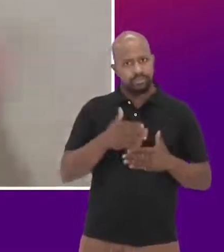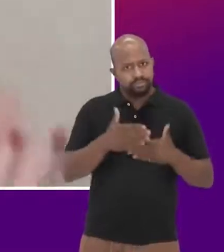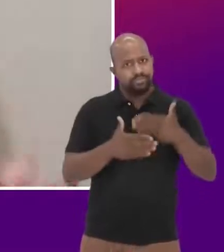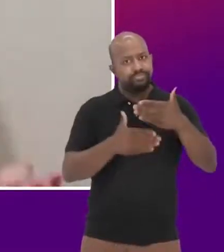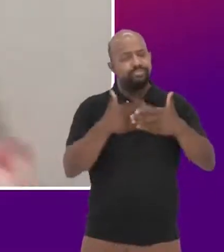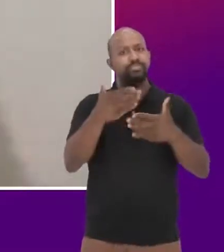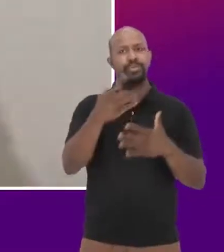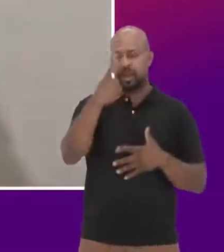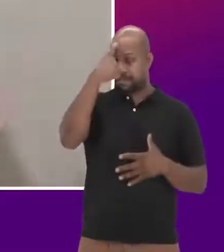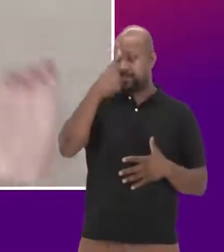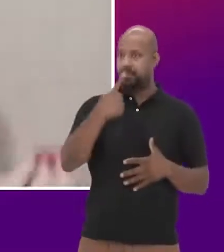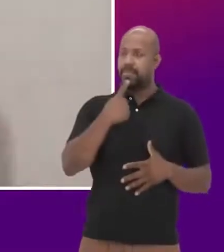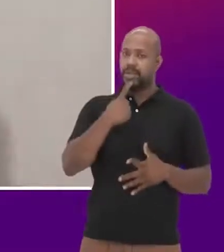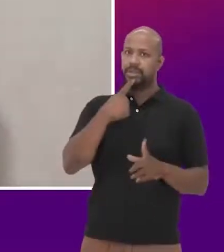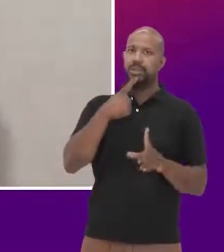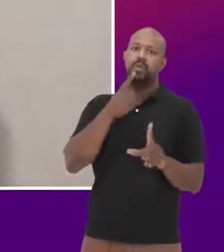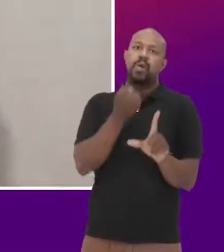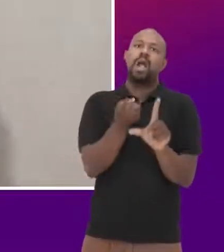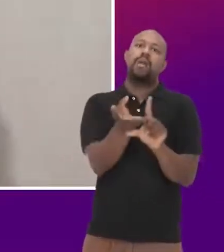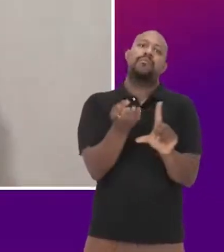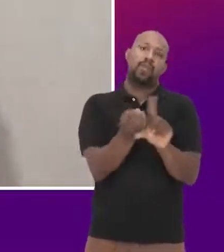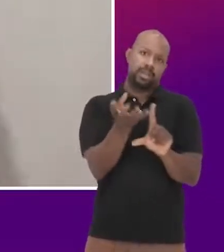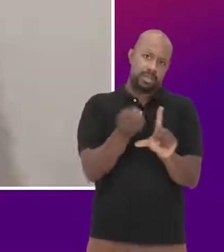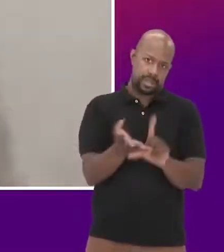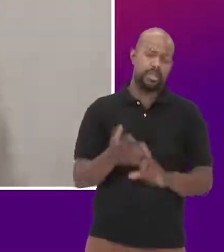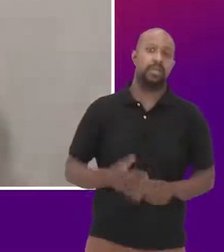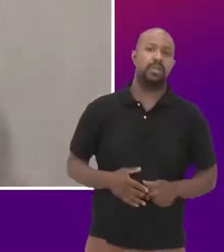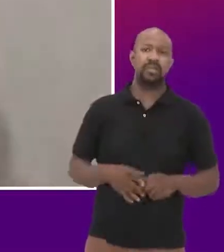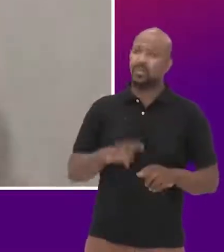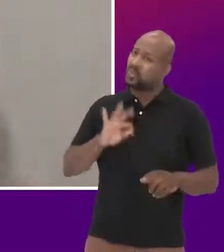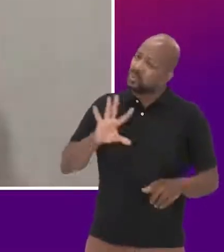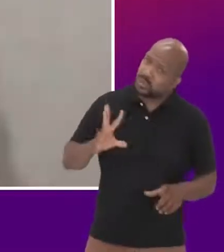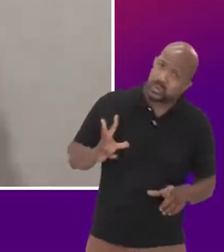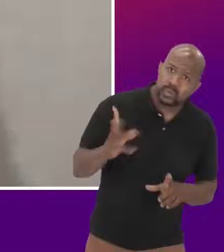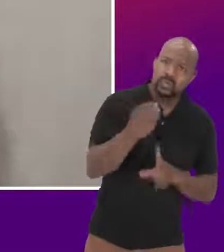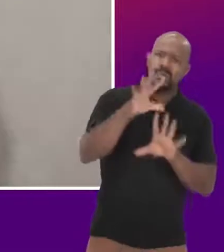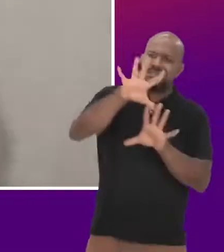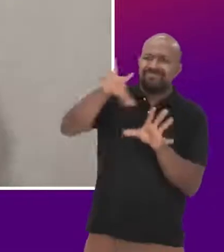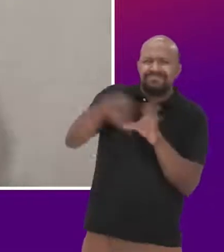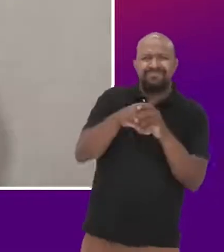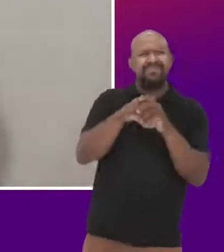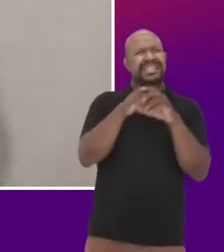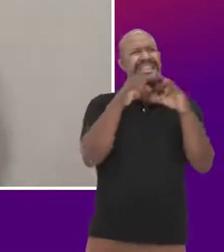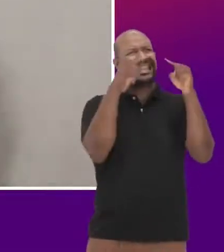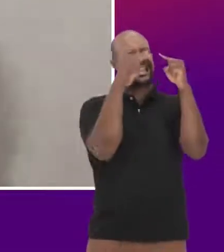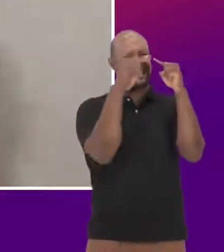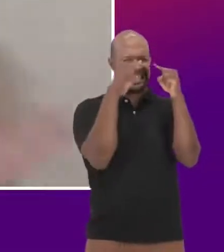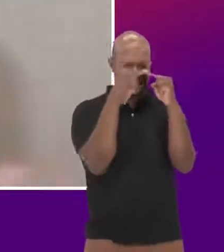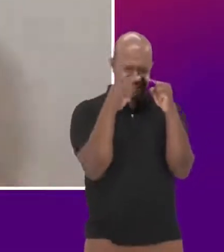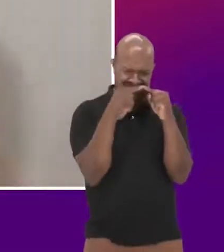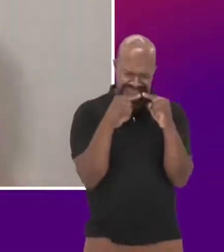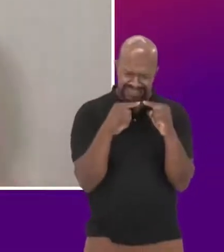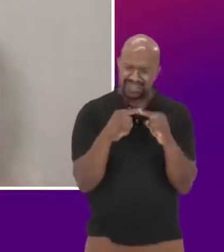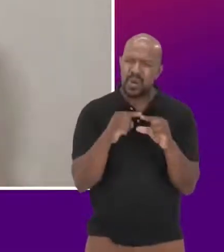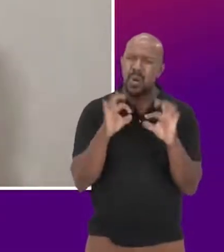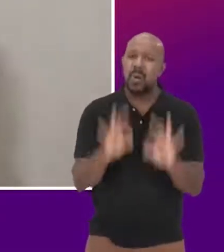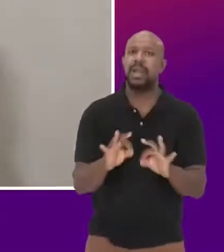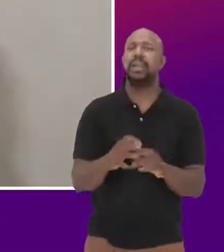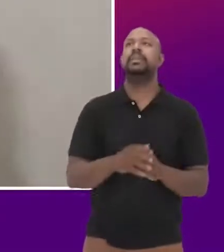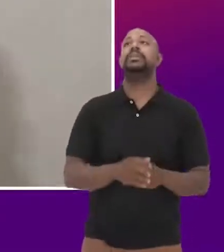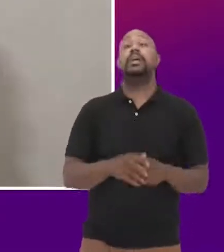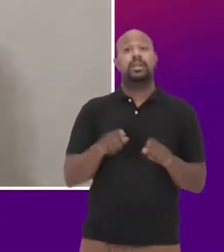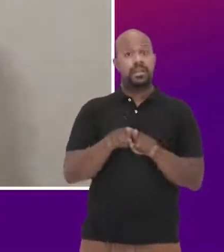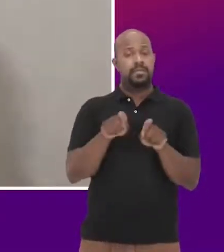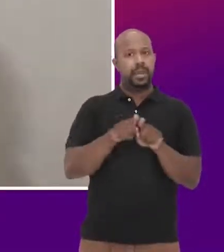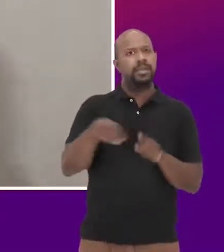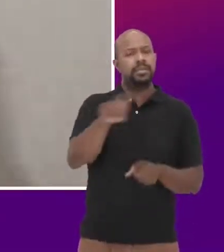um imagético do influenciador digital. Então, tudo estava encaixado, tudo havia coerência.